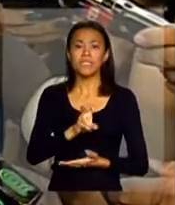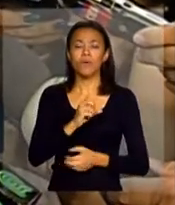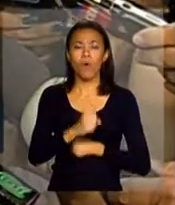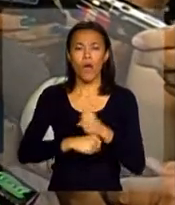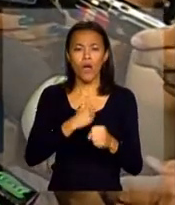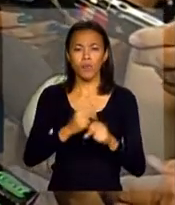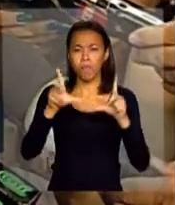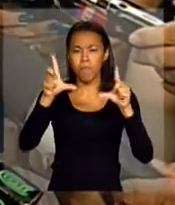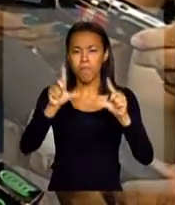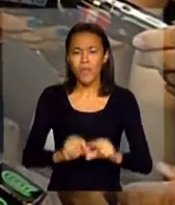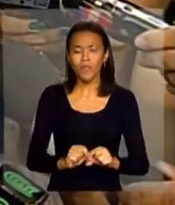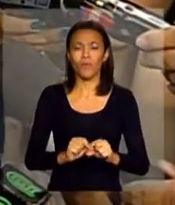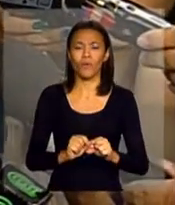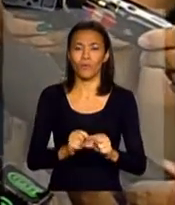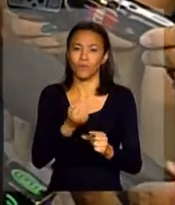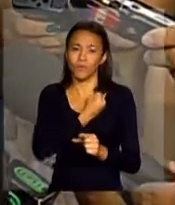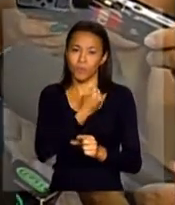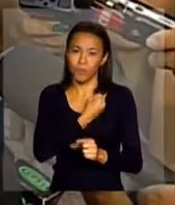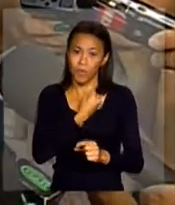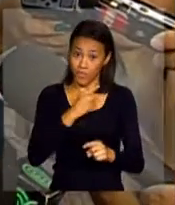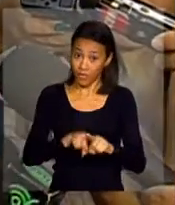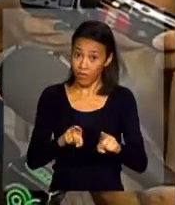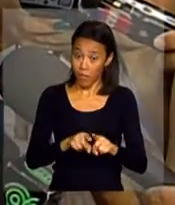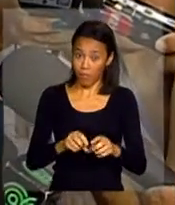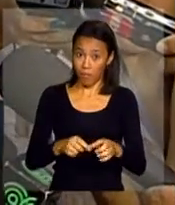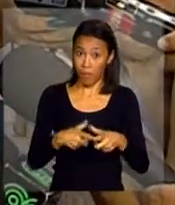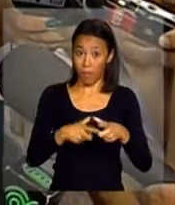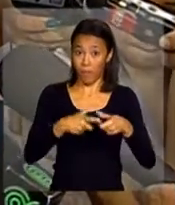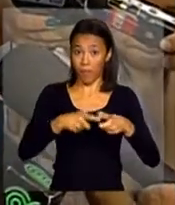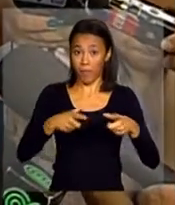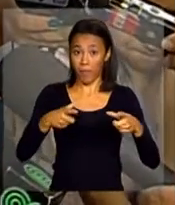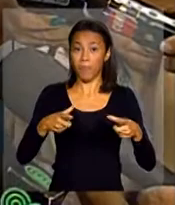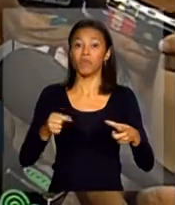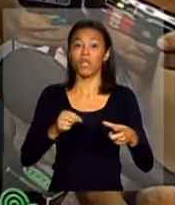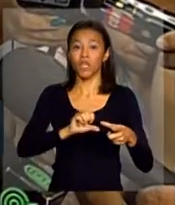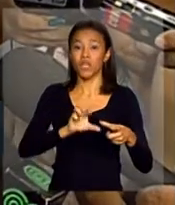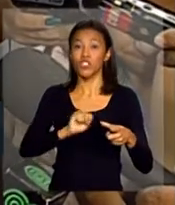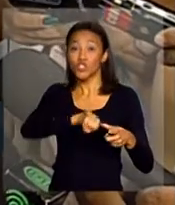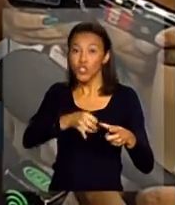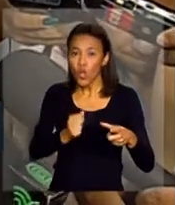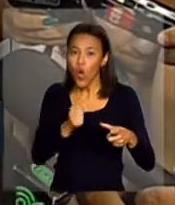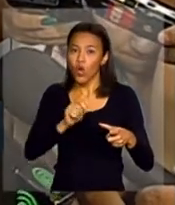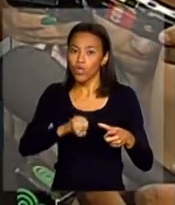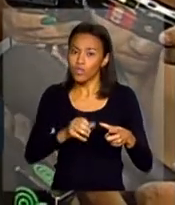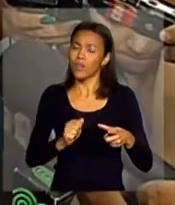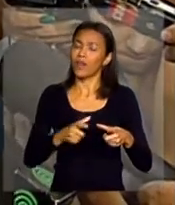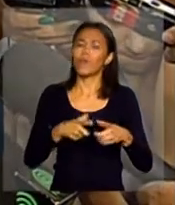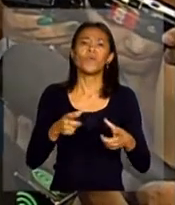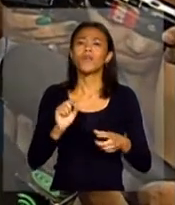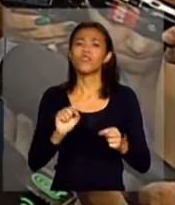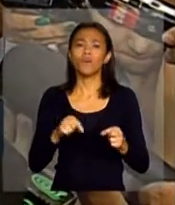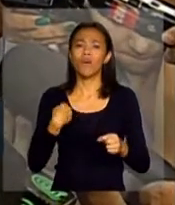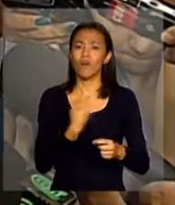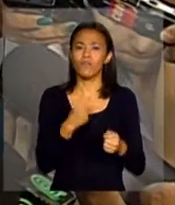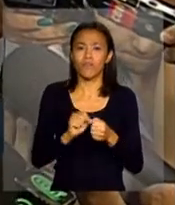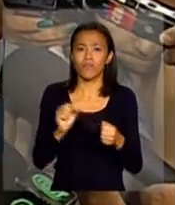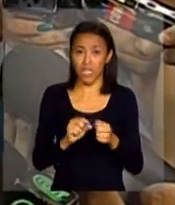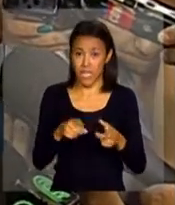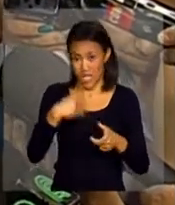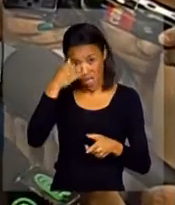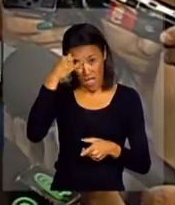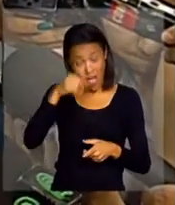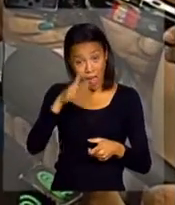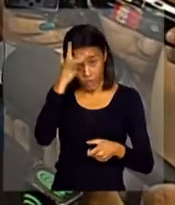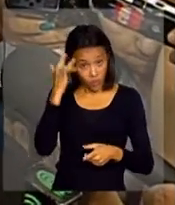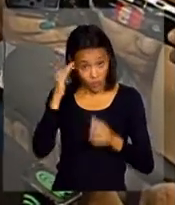menor taxa de desmatamento na Amazônia e o aumento de produção de soja. O que nós temos que fazer é eliminar dessa base aqueles que não querem cumprir